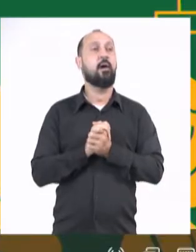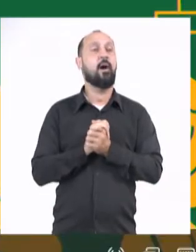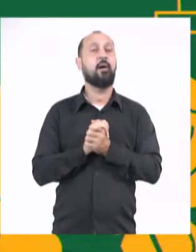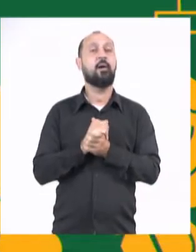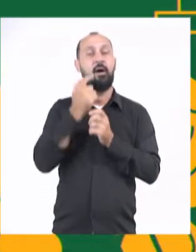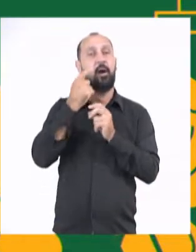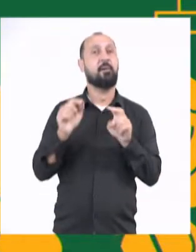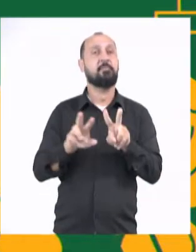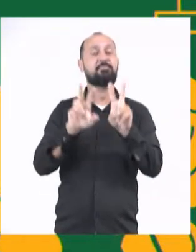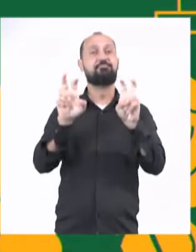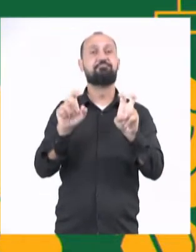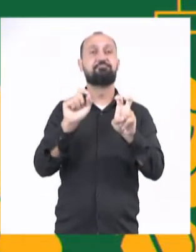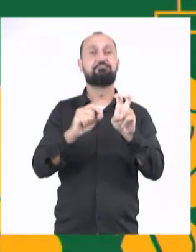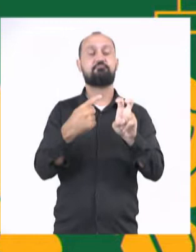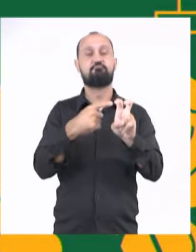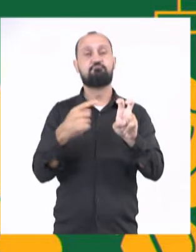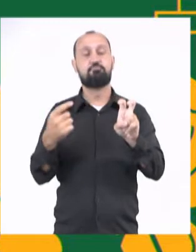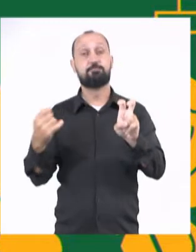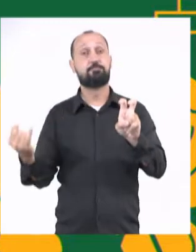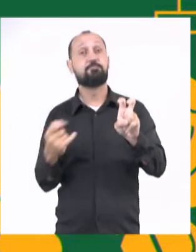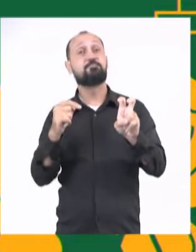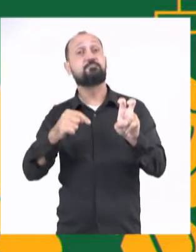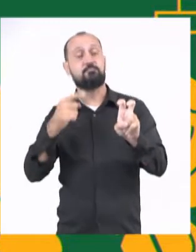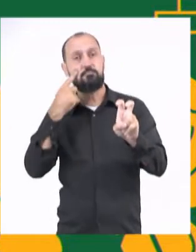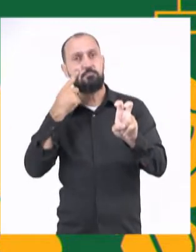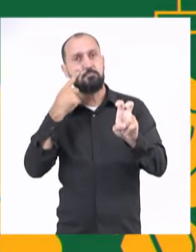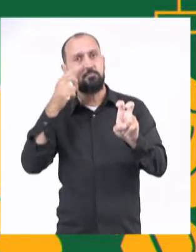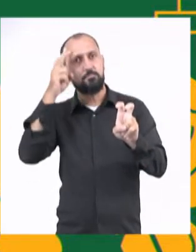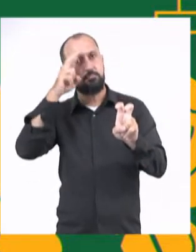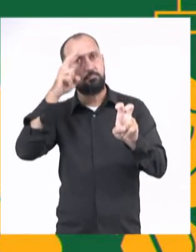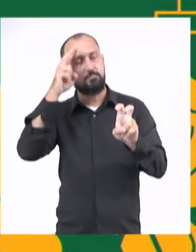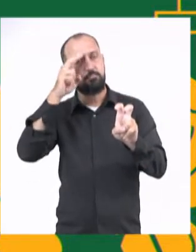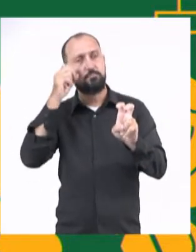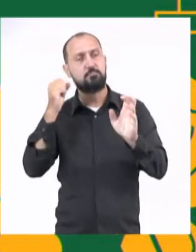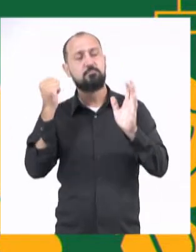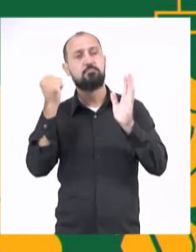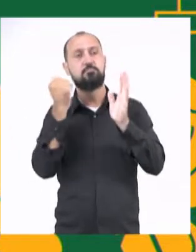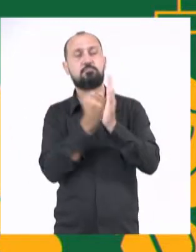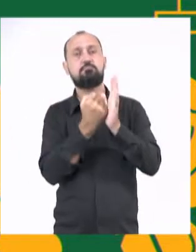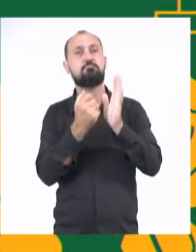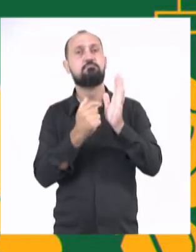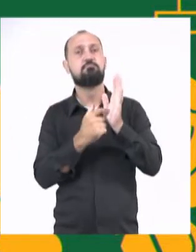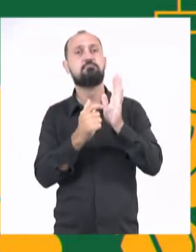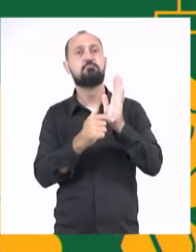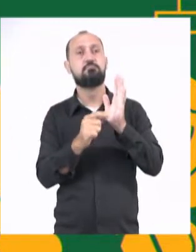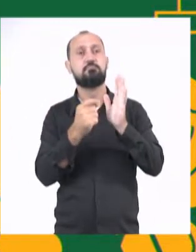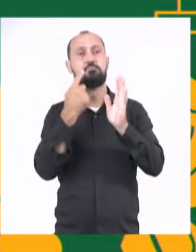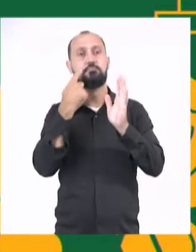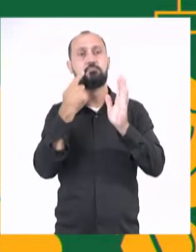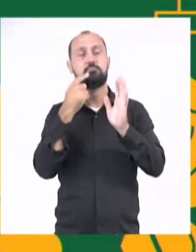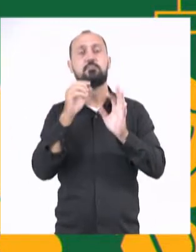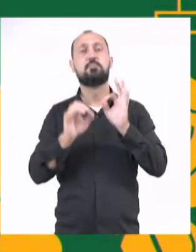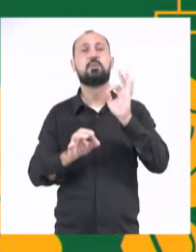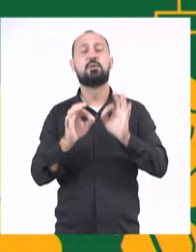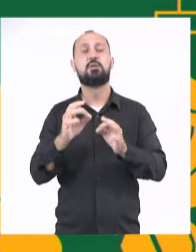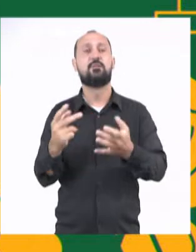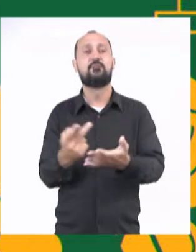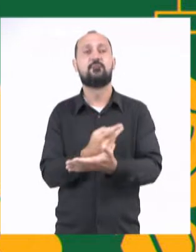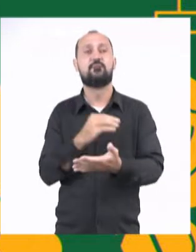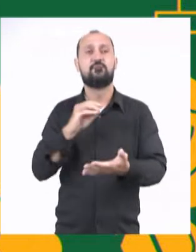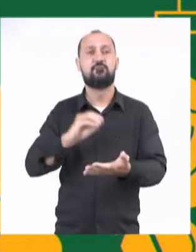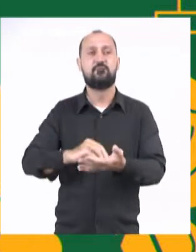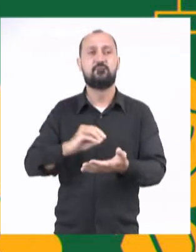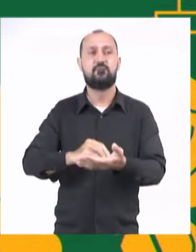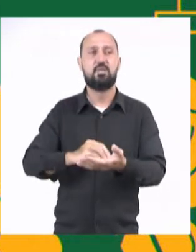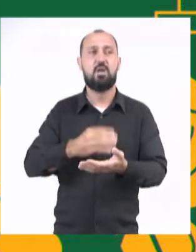nessa questão, né? Então, é importante que a gente frise que a fome é uma das representações das injustiças sociais mais cruéis